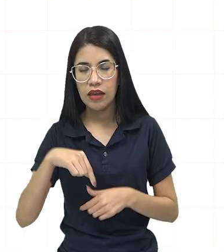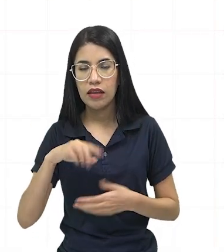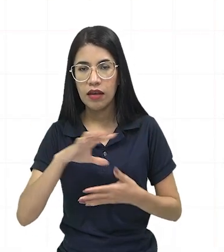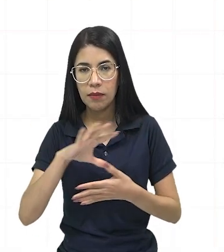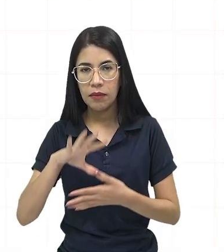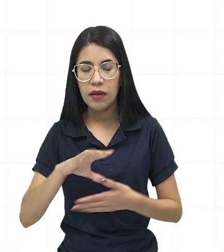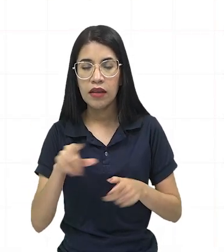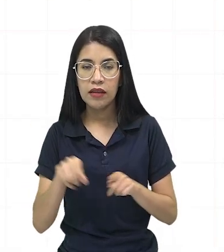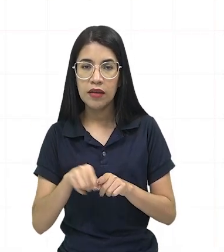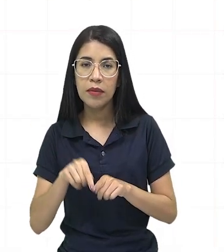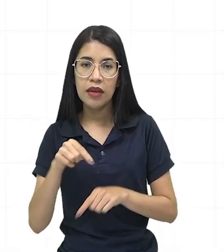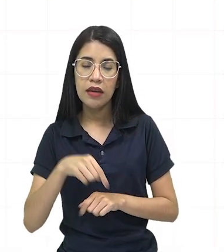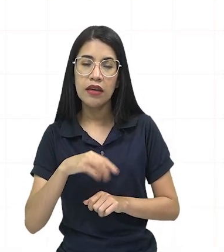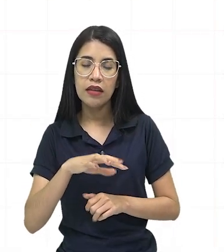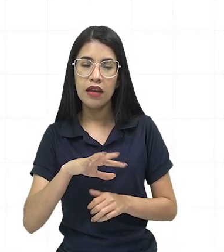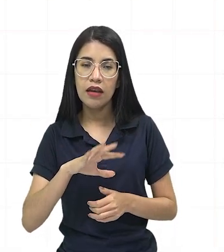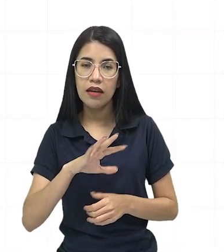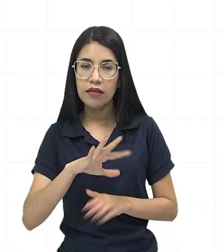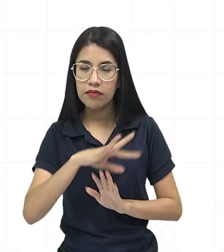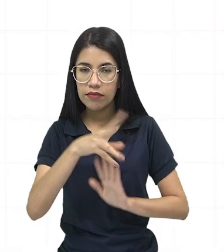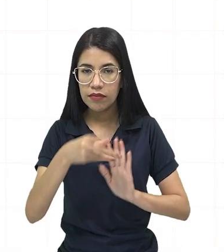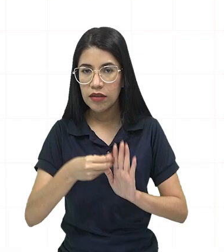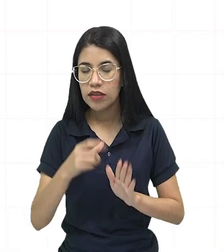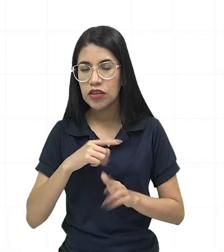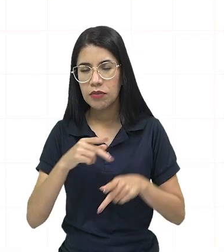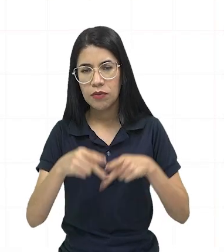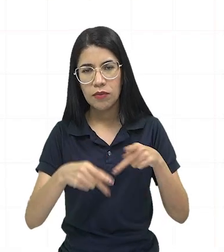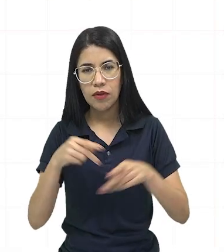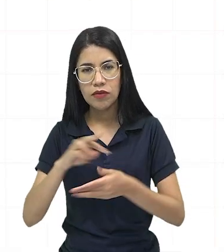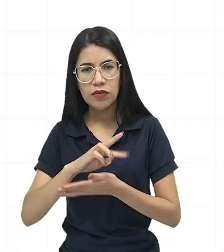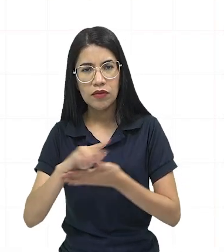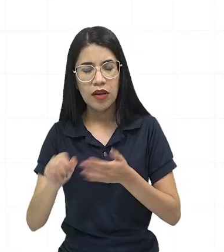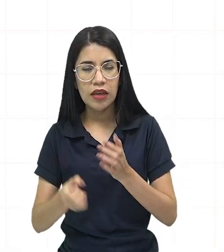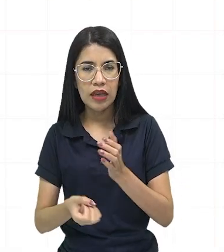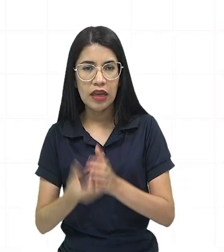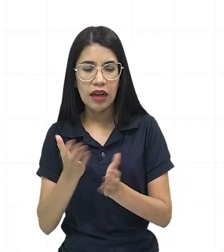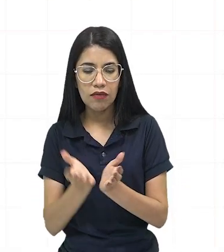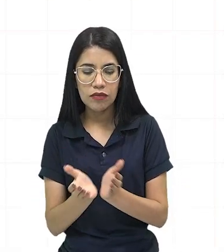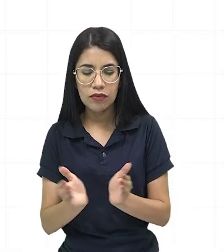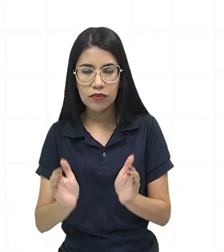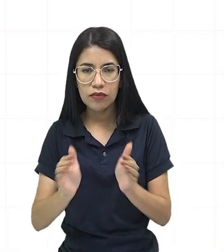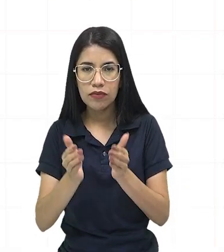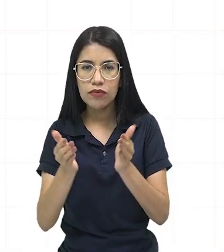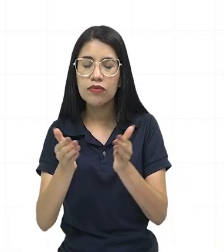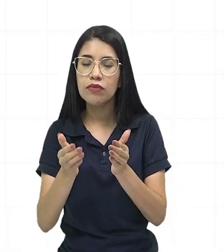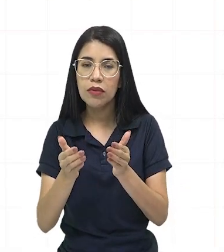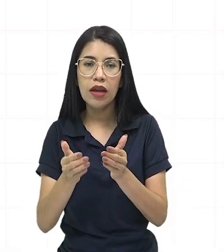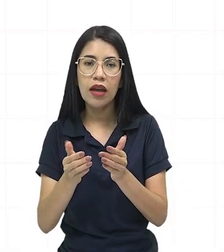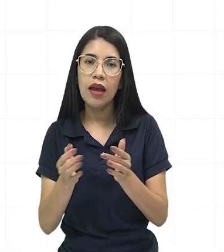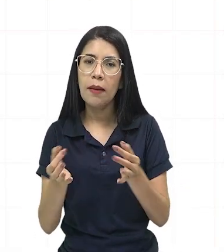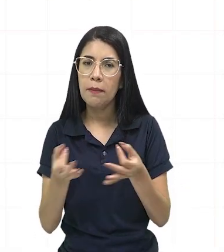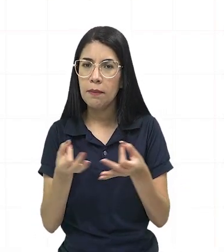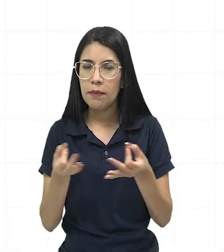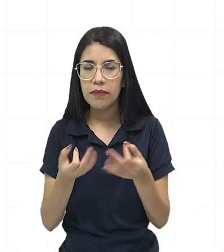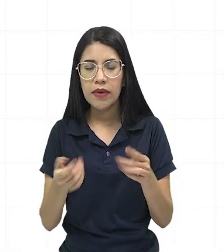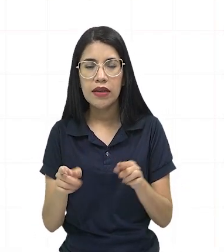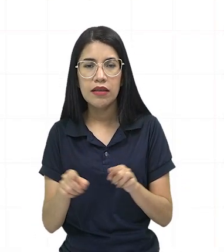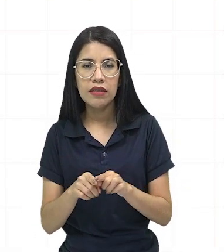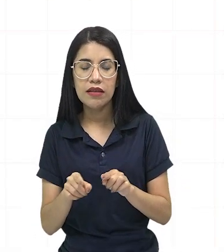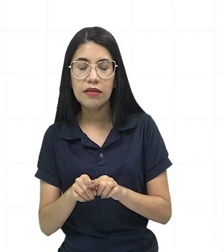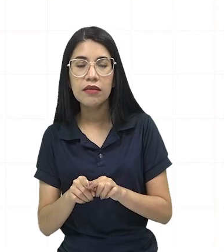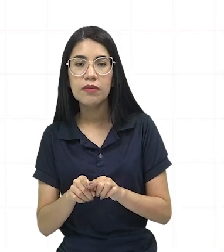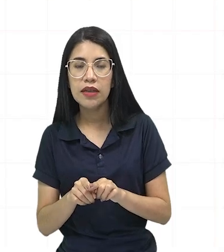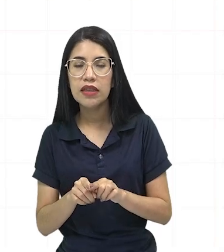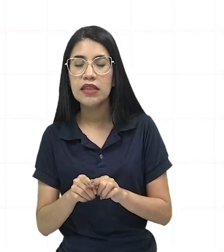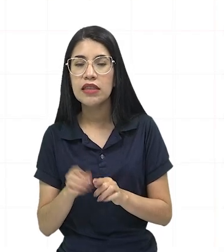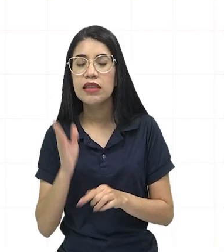também aqui na Amazônia nós tínhamos povos que desenvolviam cerâmica fina, chique, assim, bem feita, bem trabalhada,